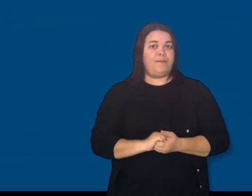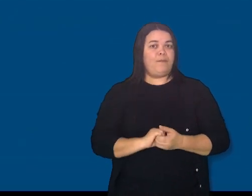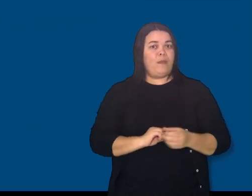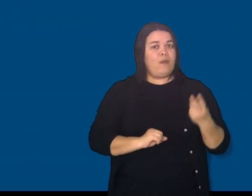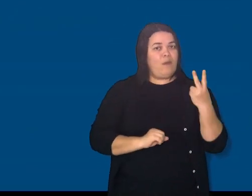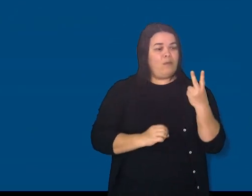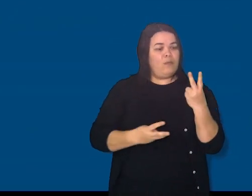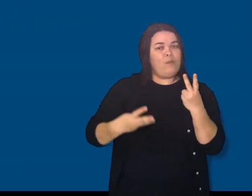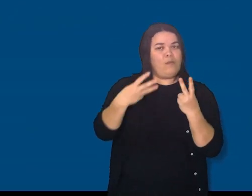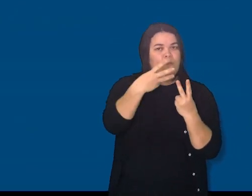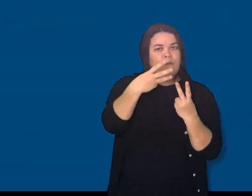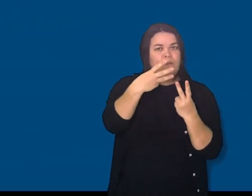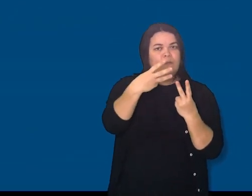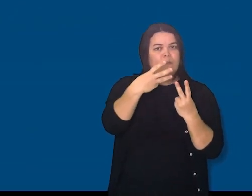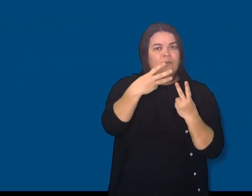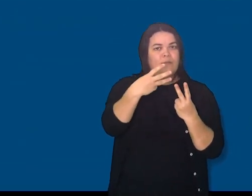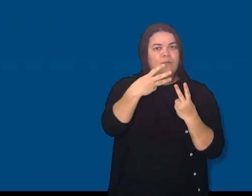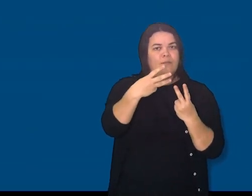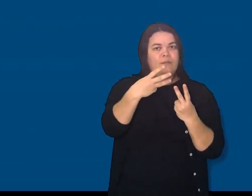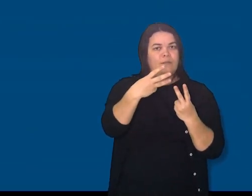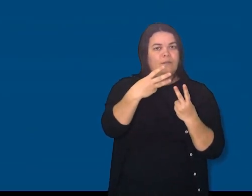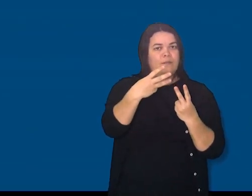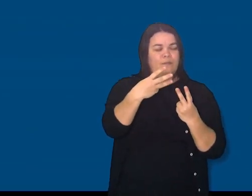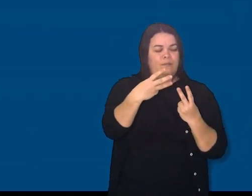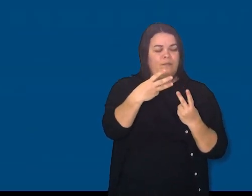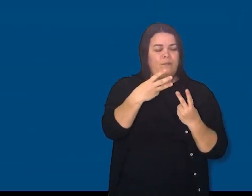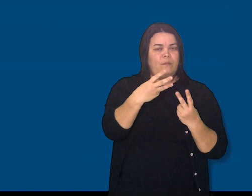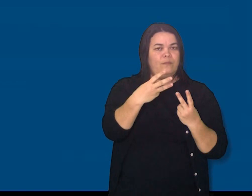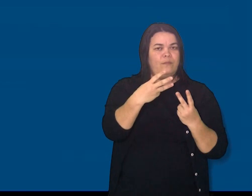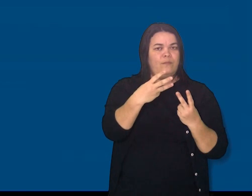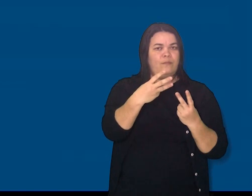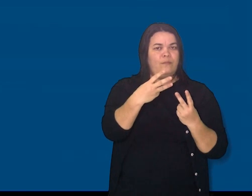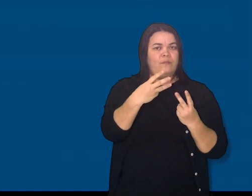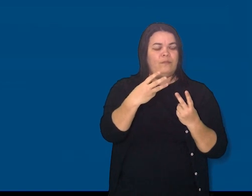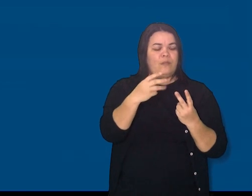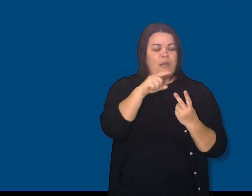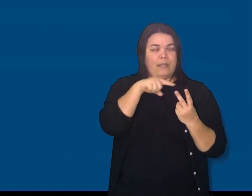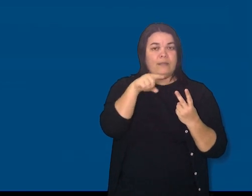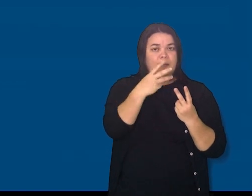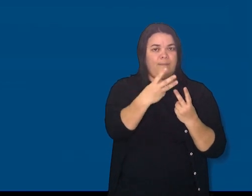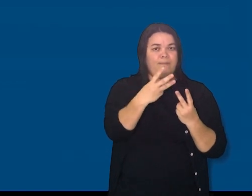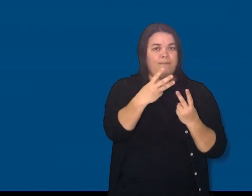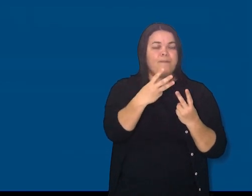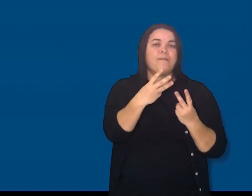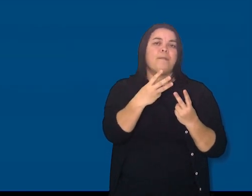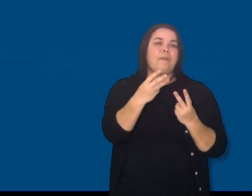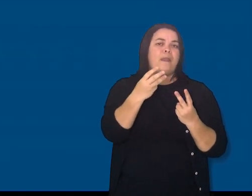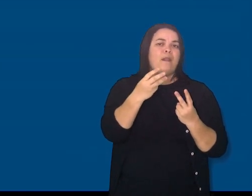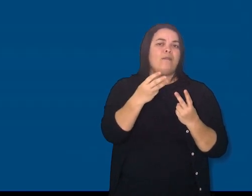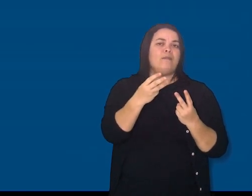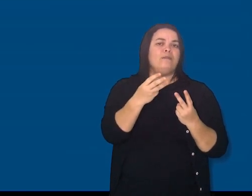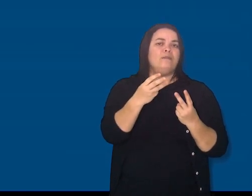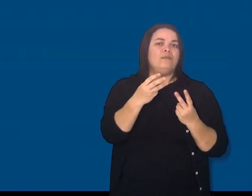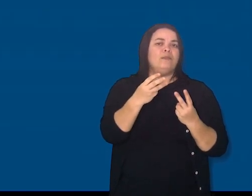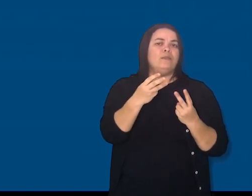E nessa operação aqui, 2 à terceira, assim como nas demais operações que foram definidas